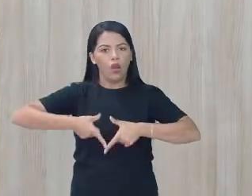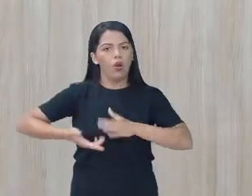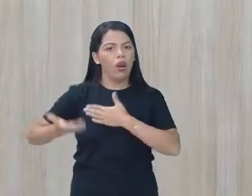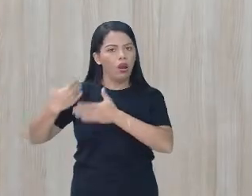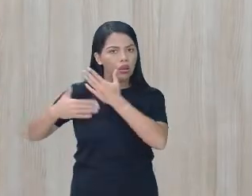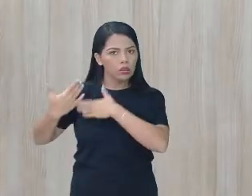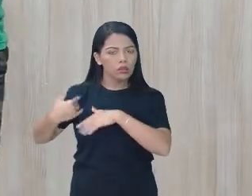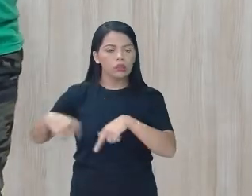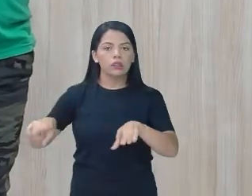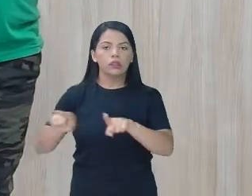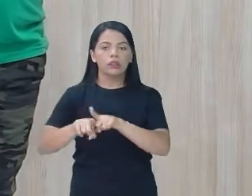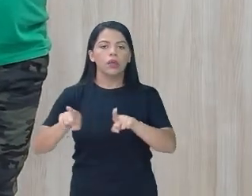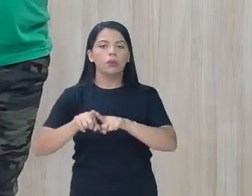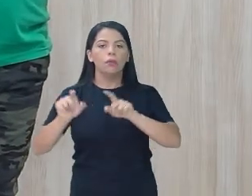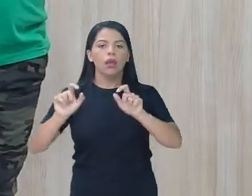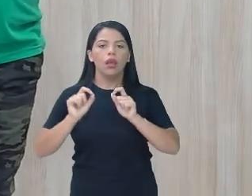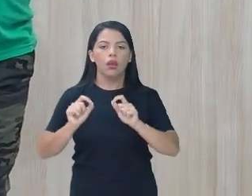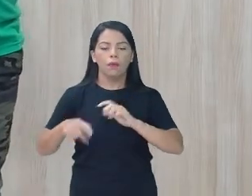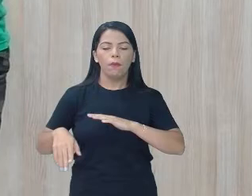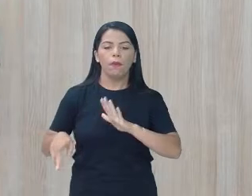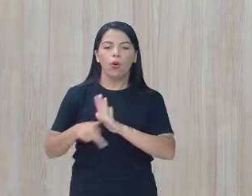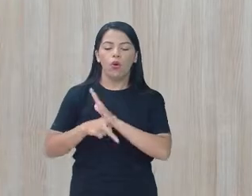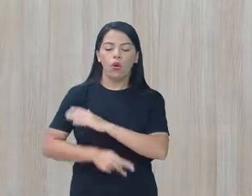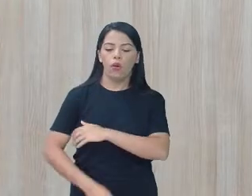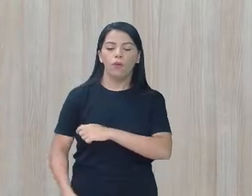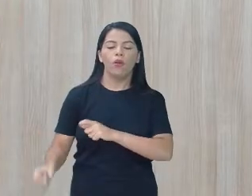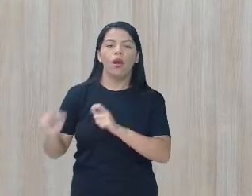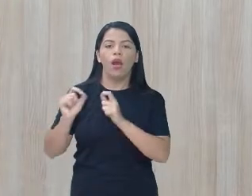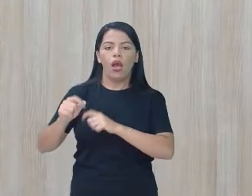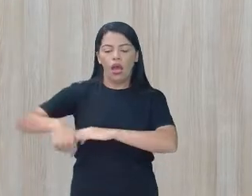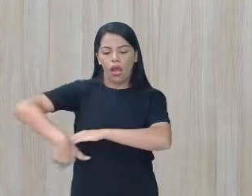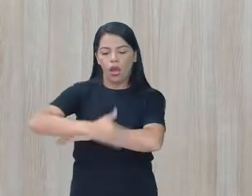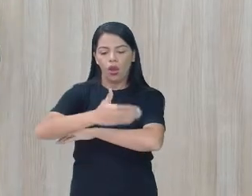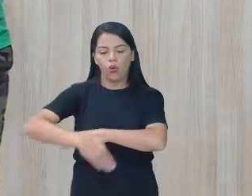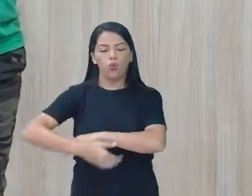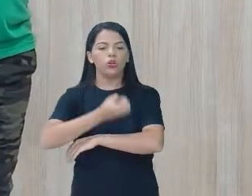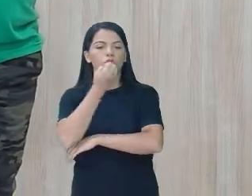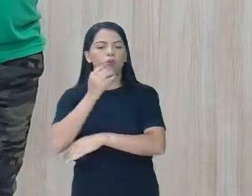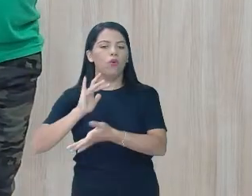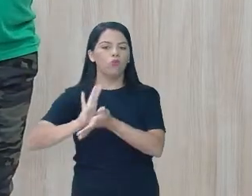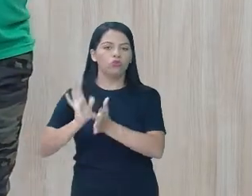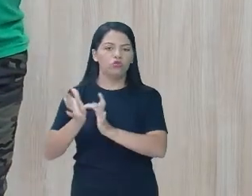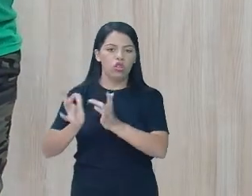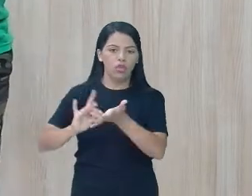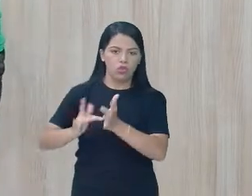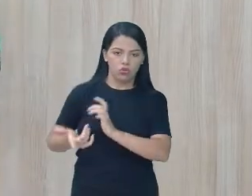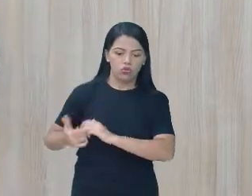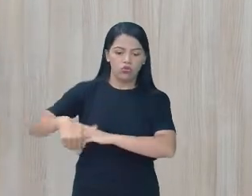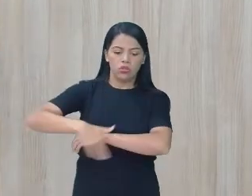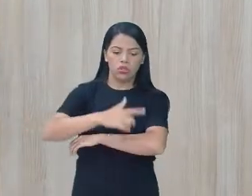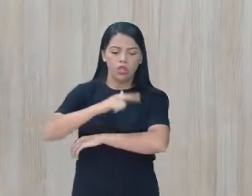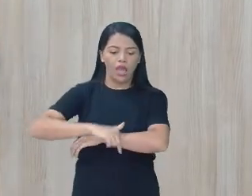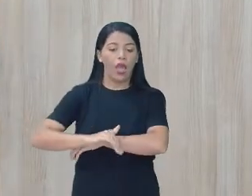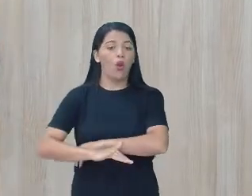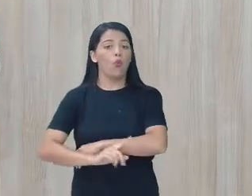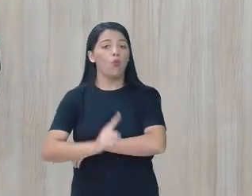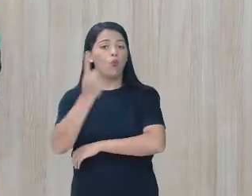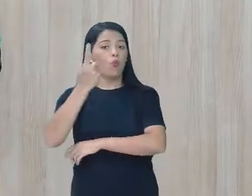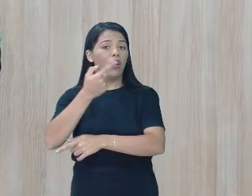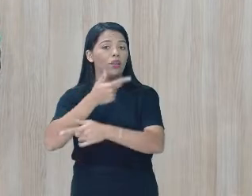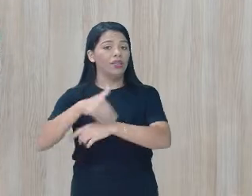a Rua do Bom Jesus é considerada como uma das ruas